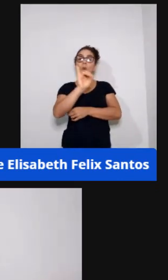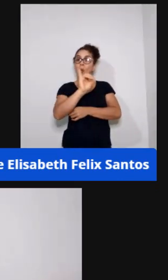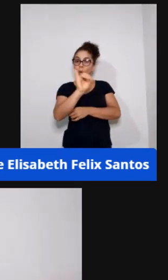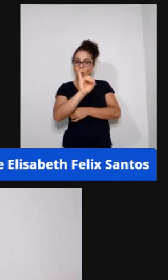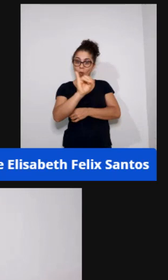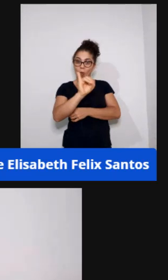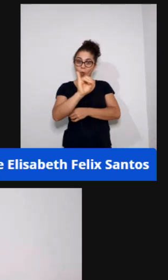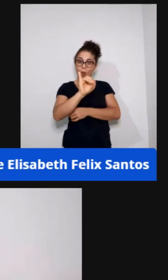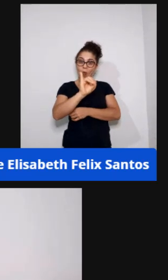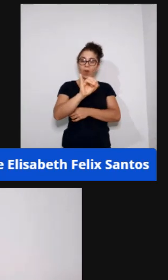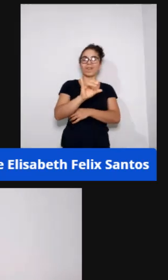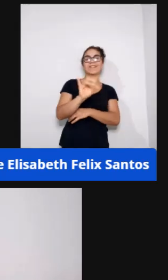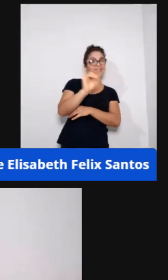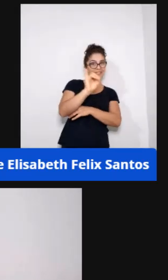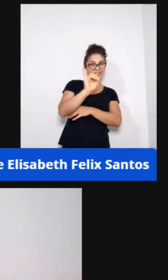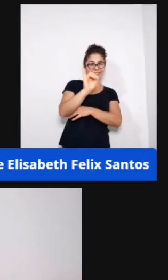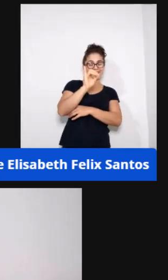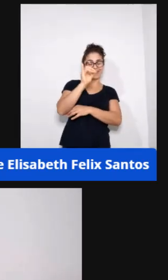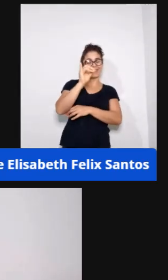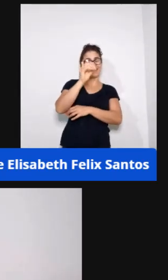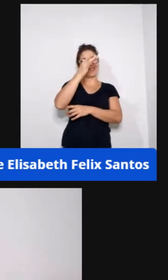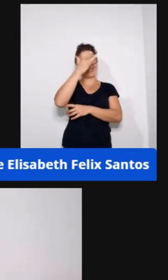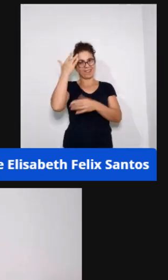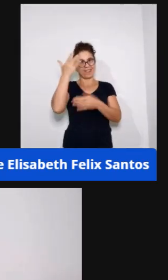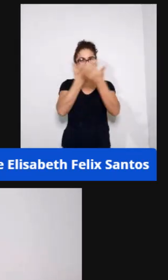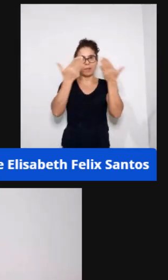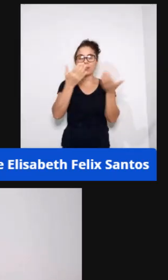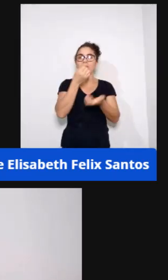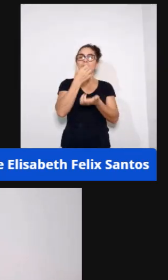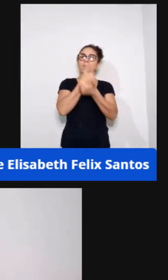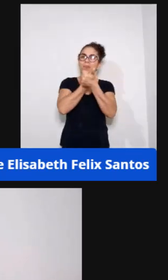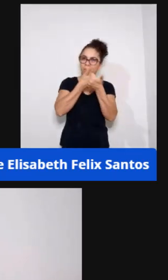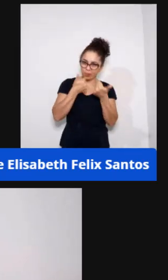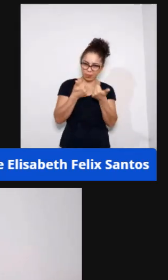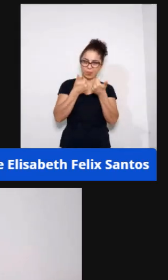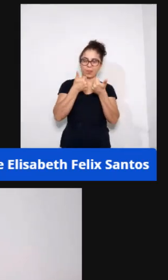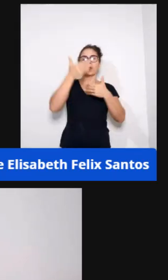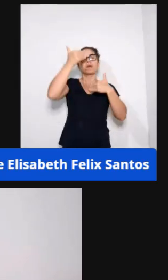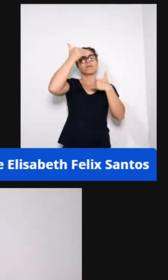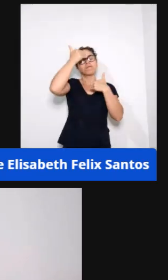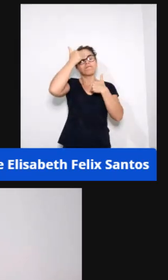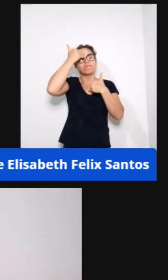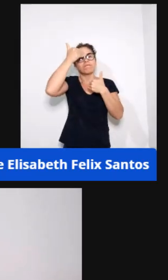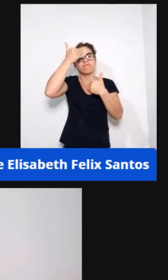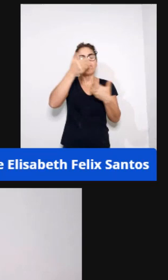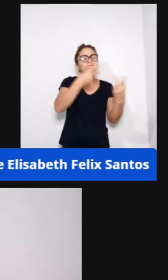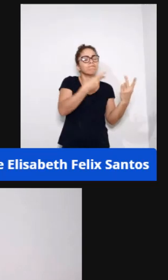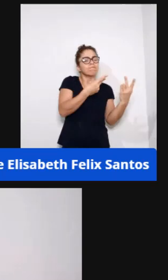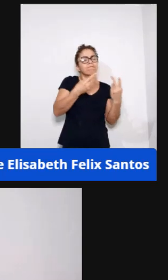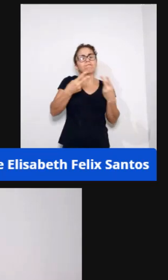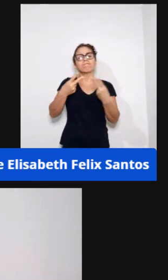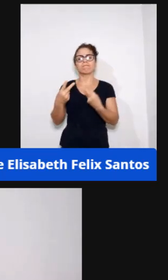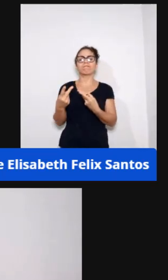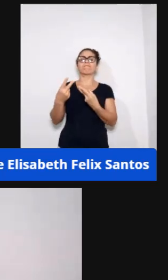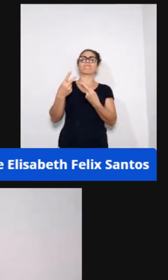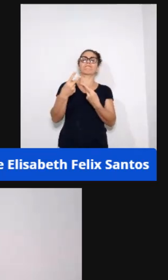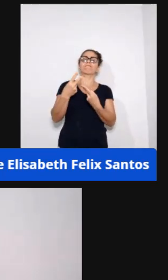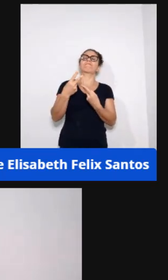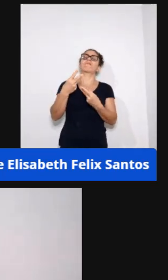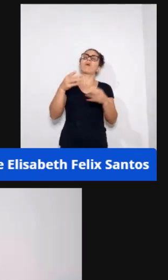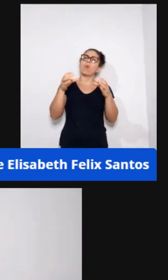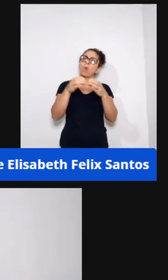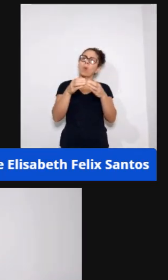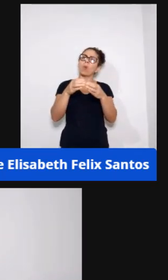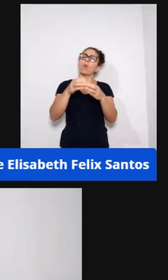olá pessoal, tudo bom com vocês? Muito obrigada pela recepção da nossa equipe no 5º ano. Quero dizer que para mim